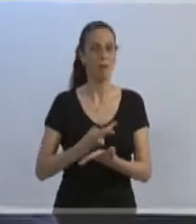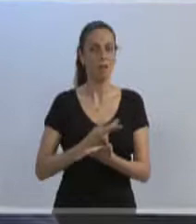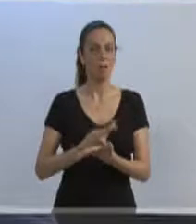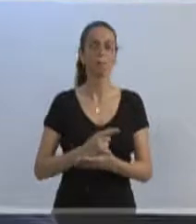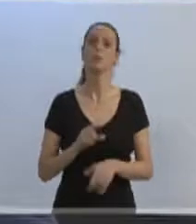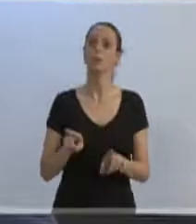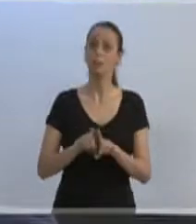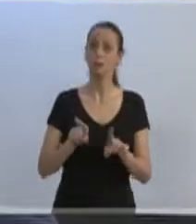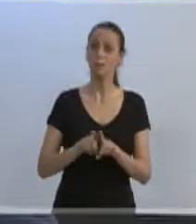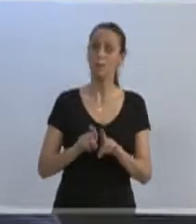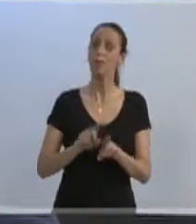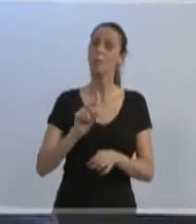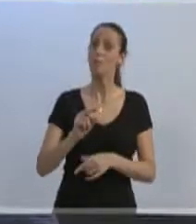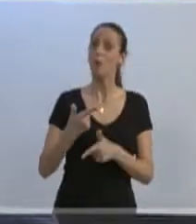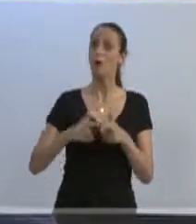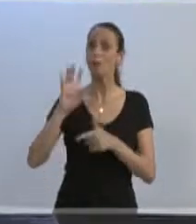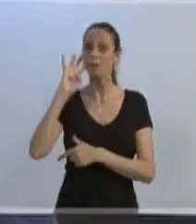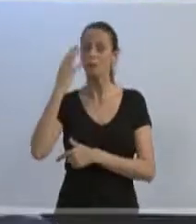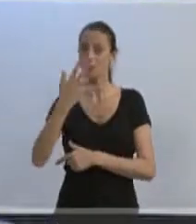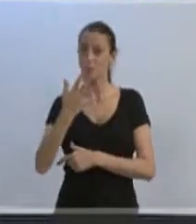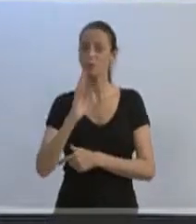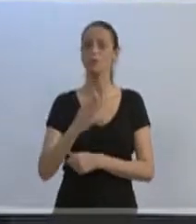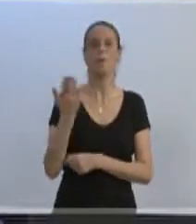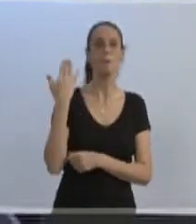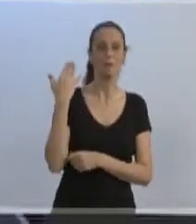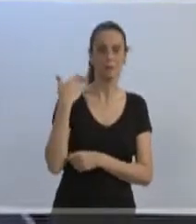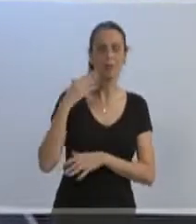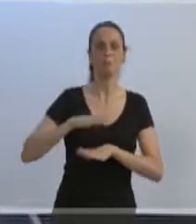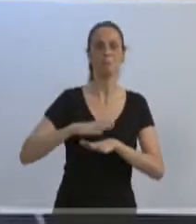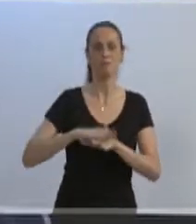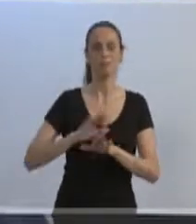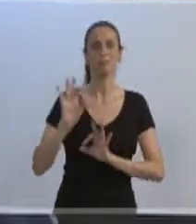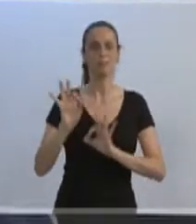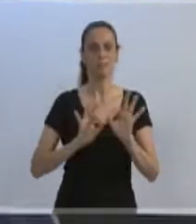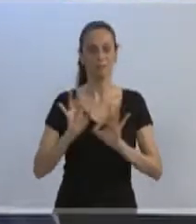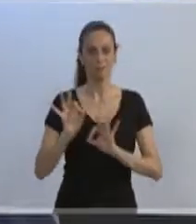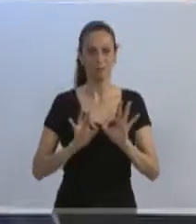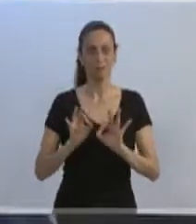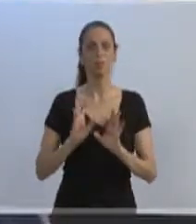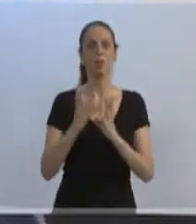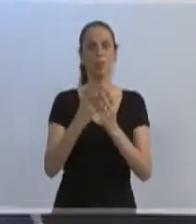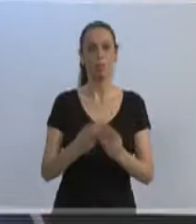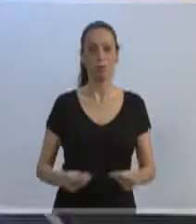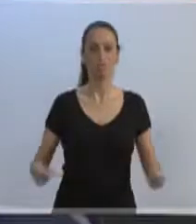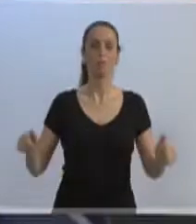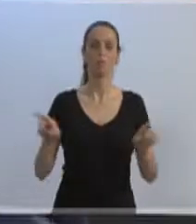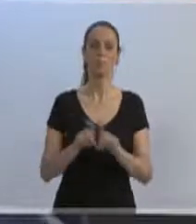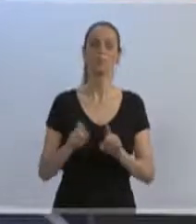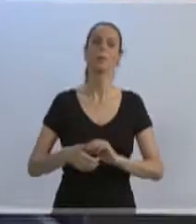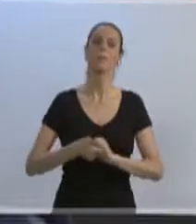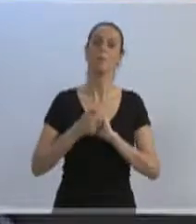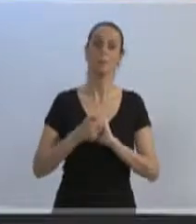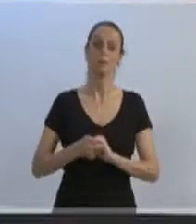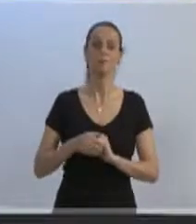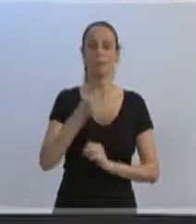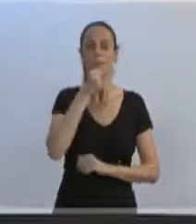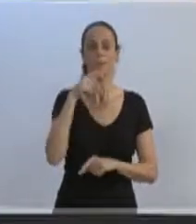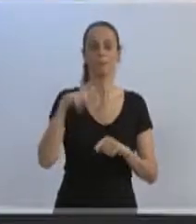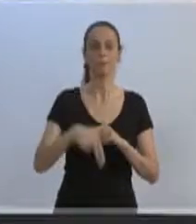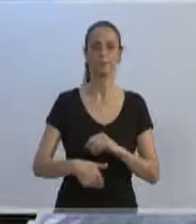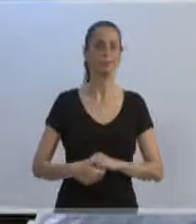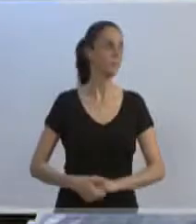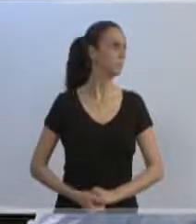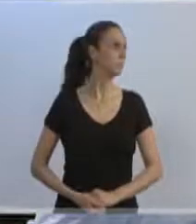pouco resolutivo se nós formos olhar os últimos que já foi feito inclusive estão se deteriorando então parabéns vereador e